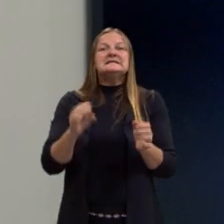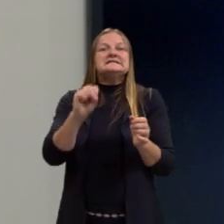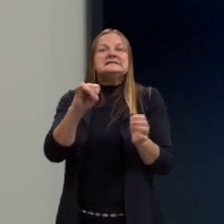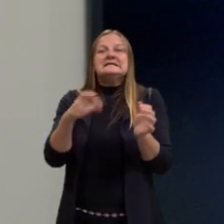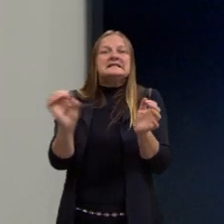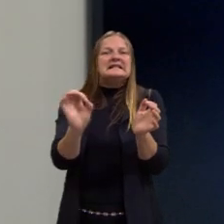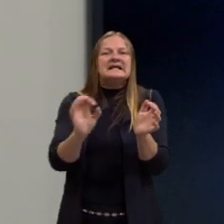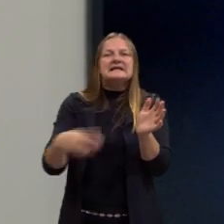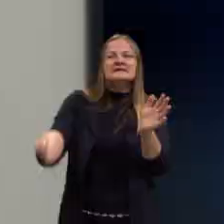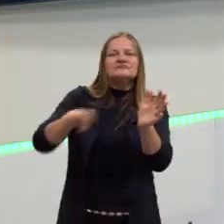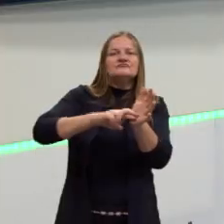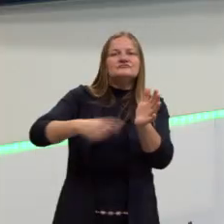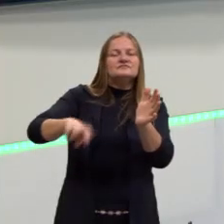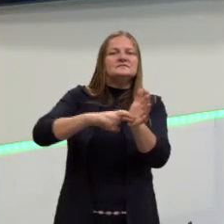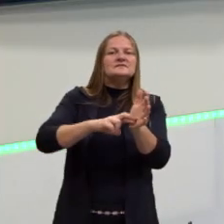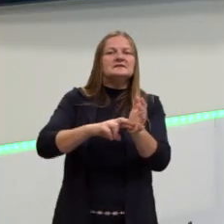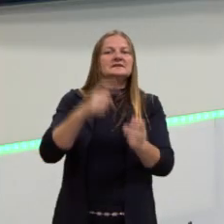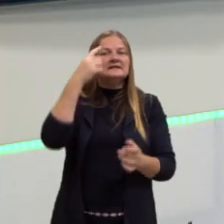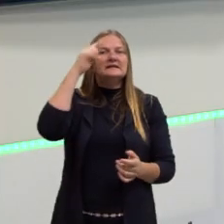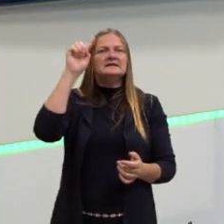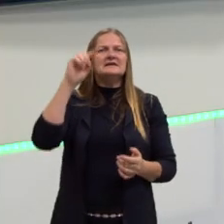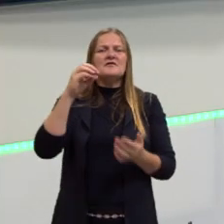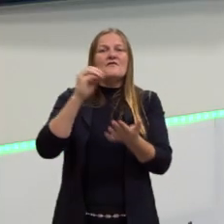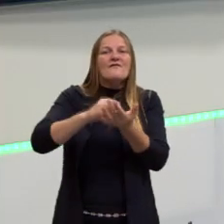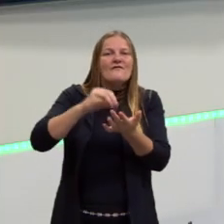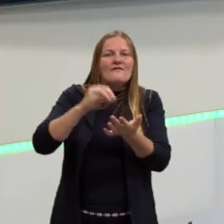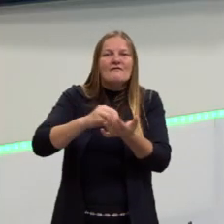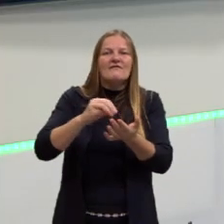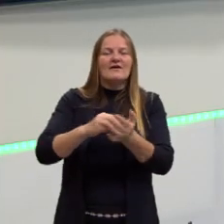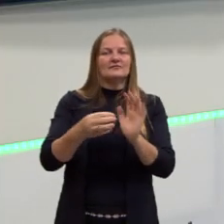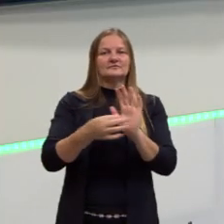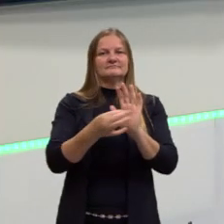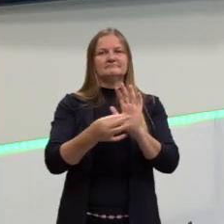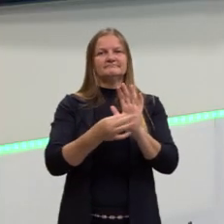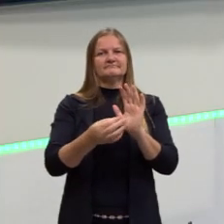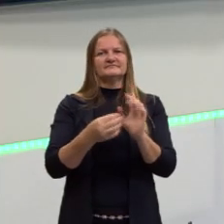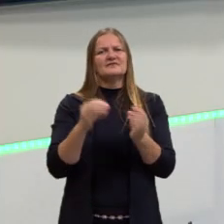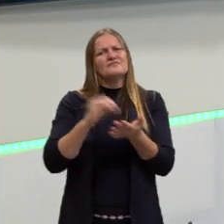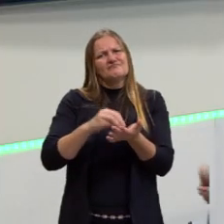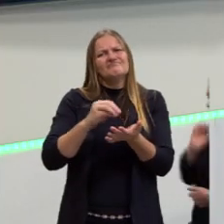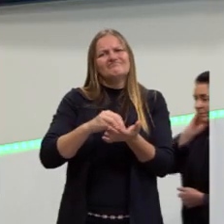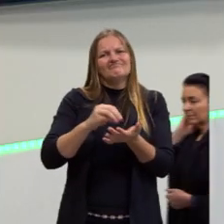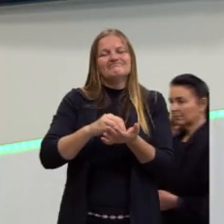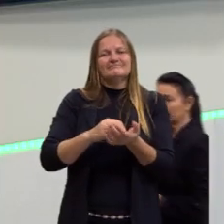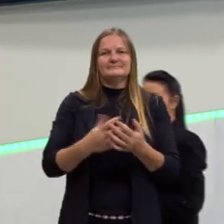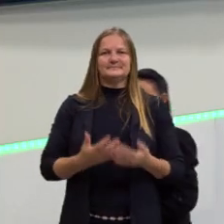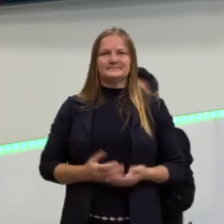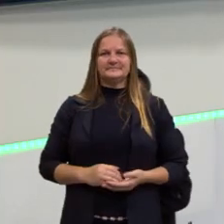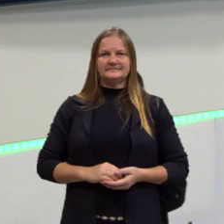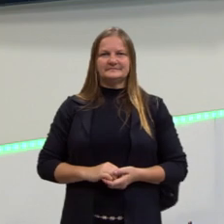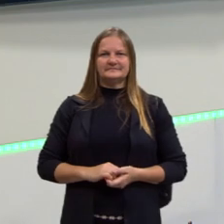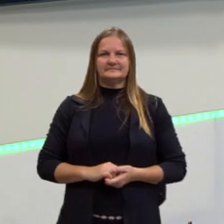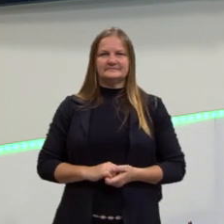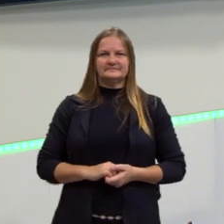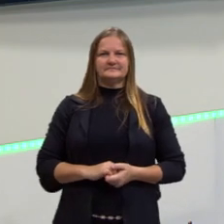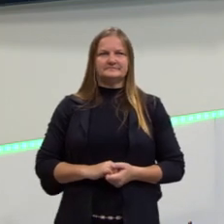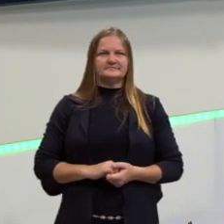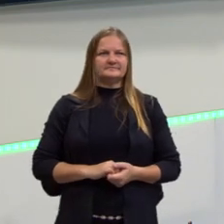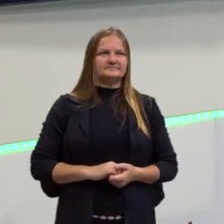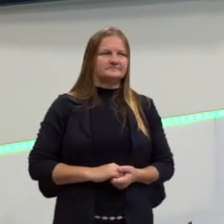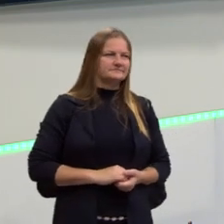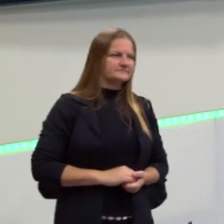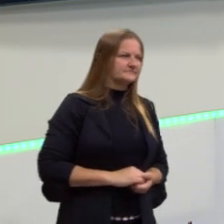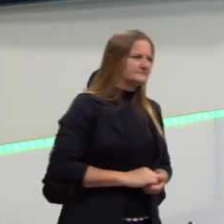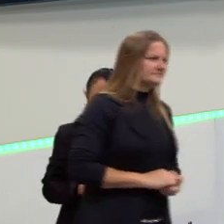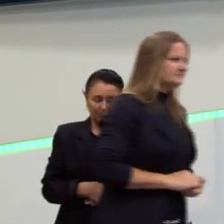retorno a ideia da tese fica faltando alguma coisa para